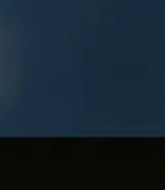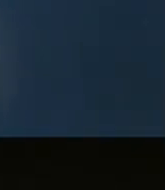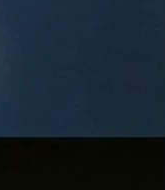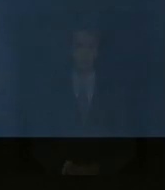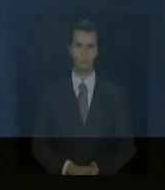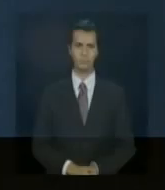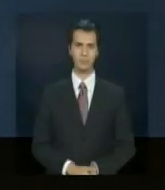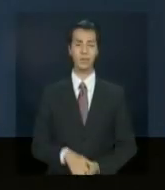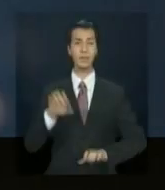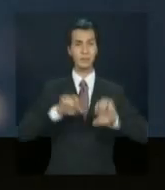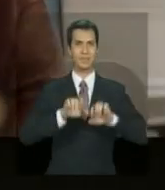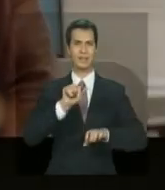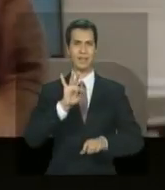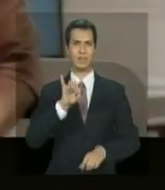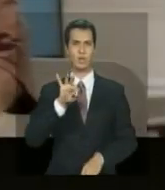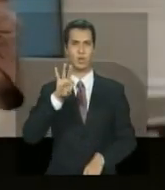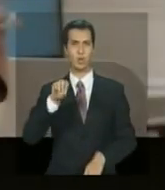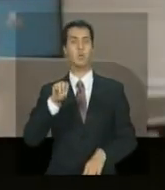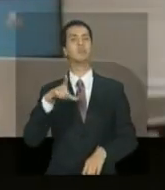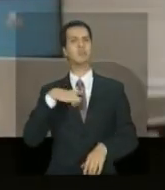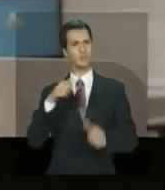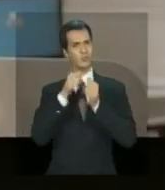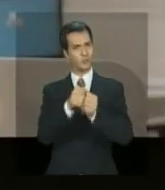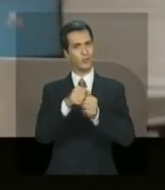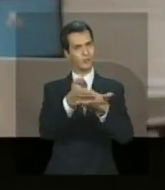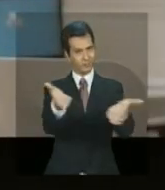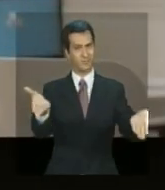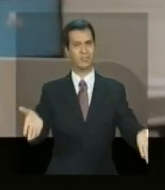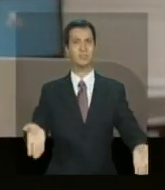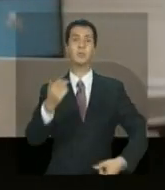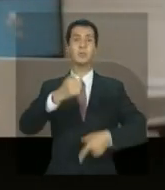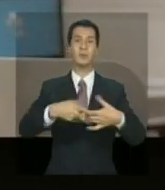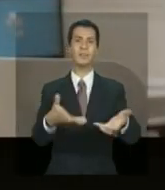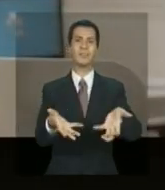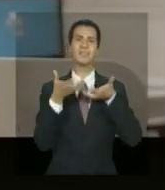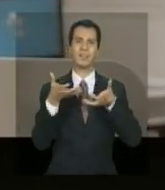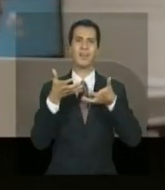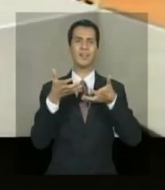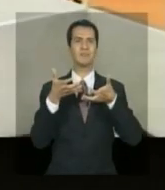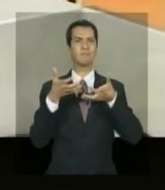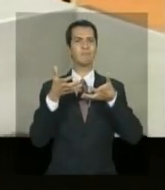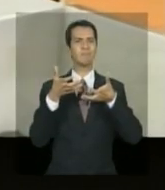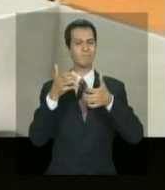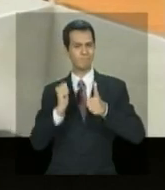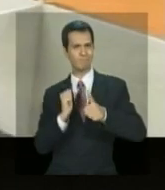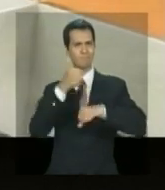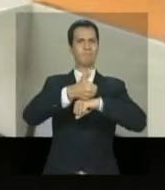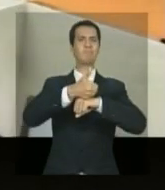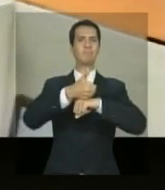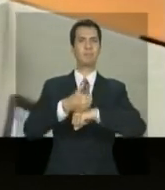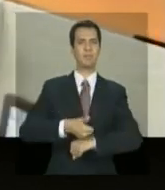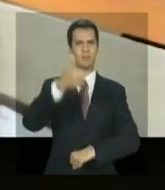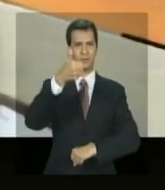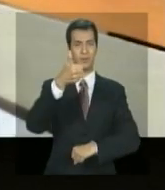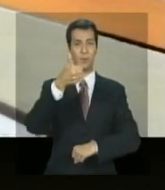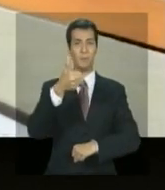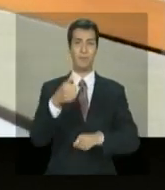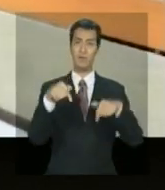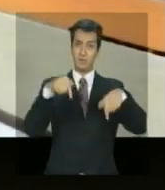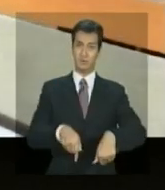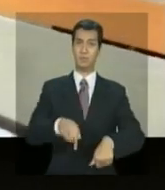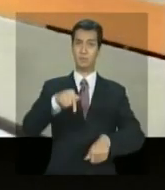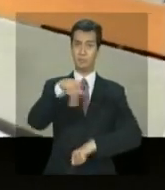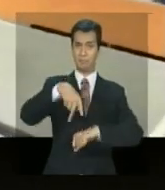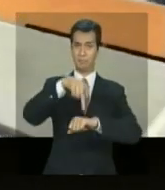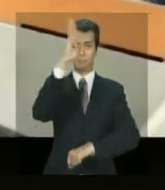A Atento está junto com você para conquistar o lugar entre os melhores. No Brasil,